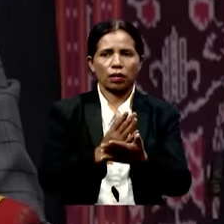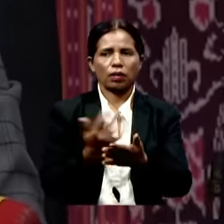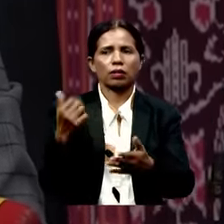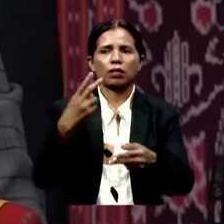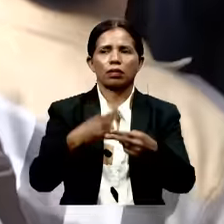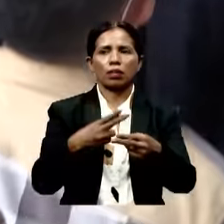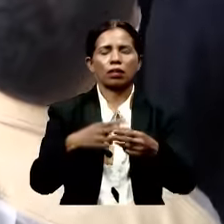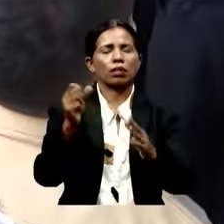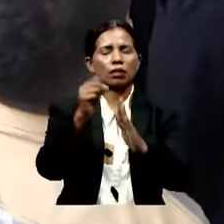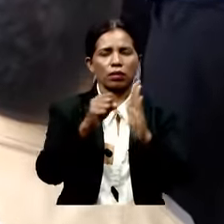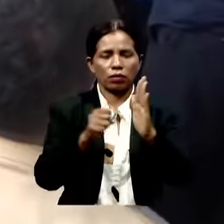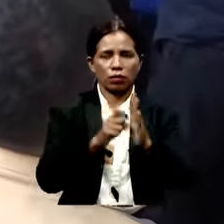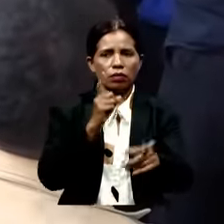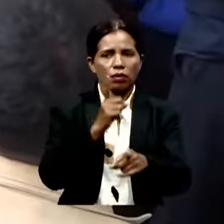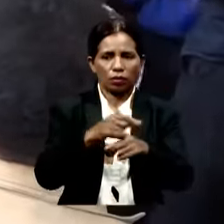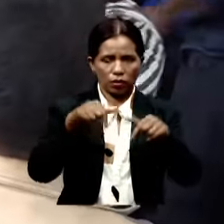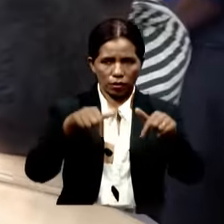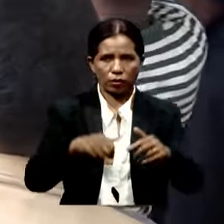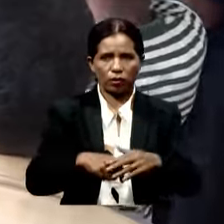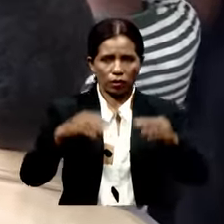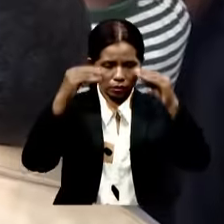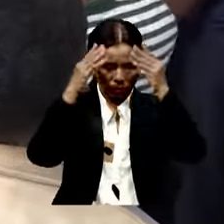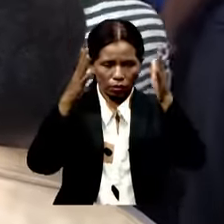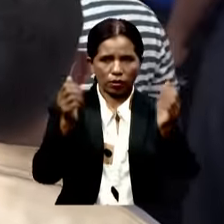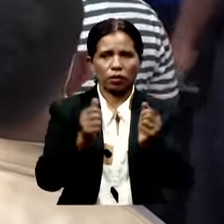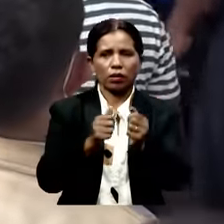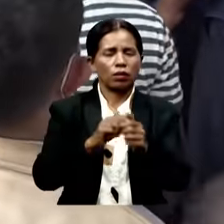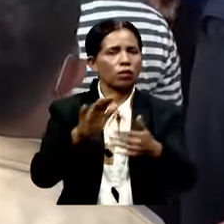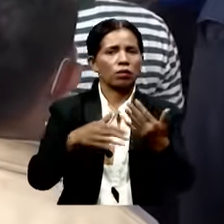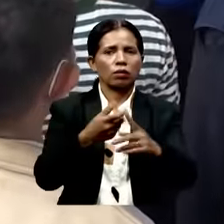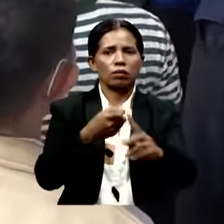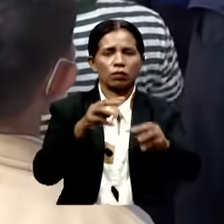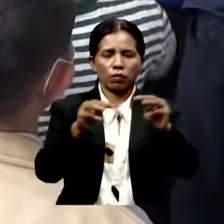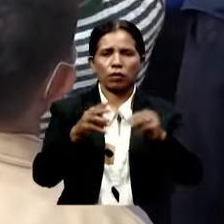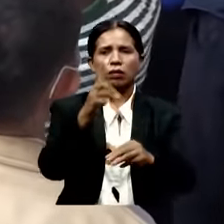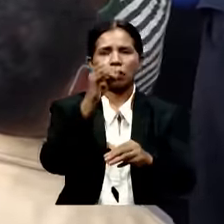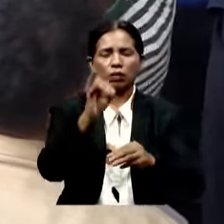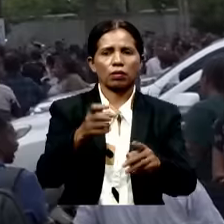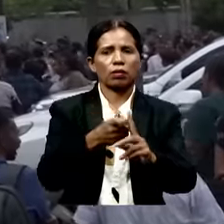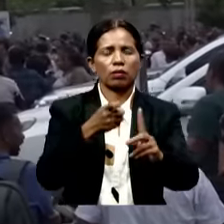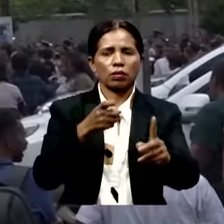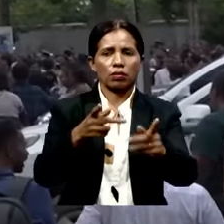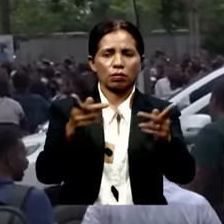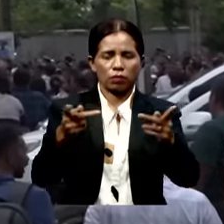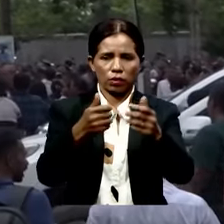ni estatuto legal ida ne. Profesor Atos Walu Ruanulu ne, maioria husi município dili, liu